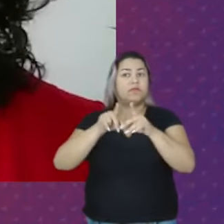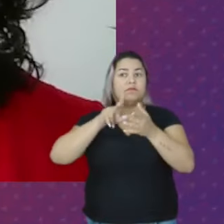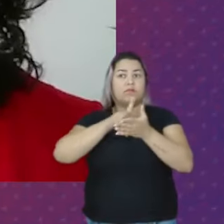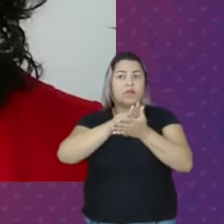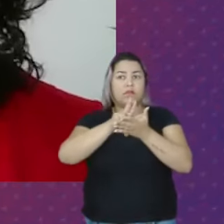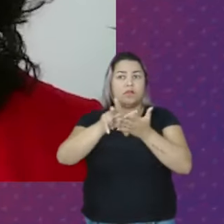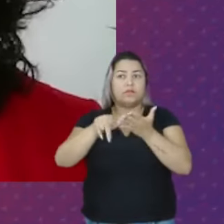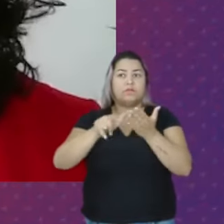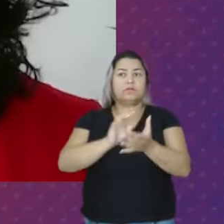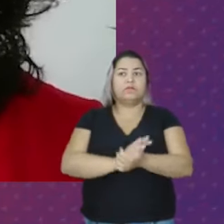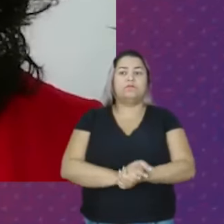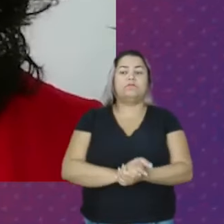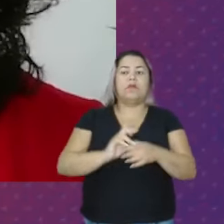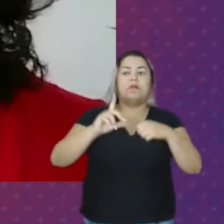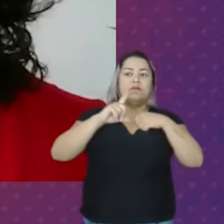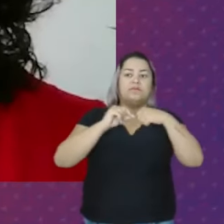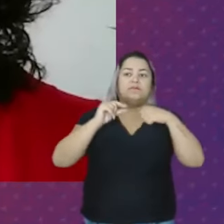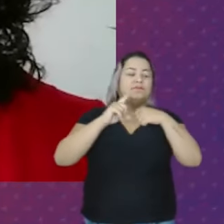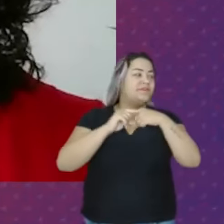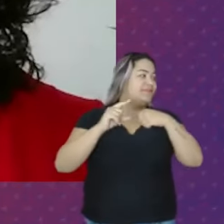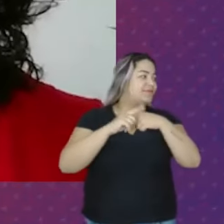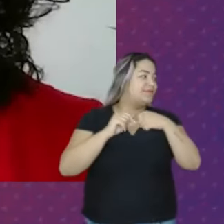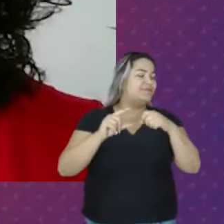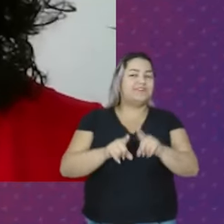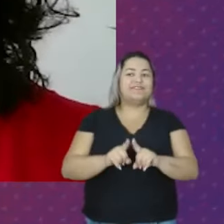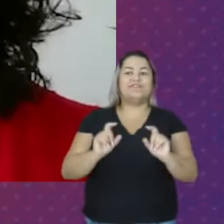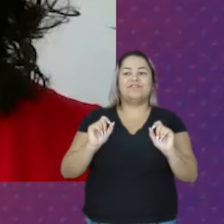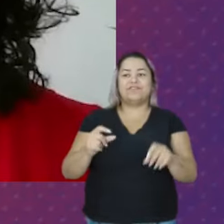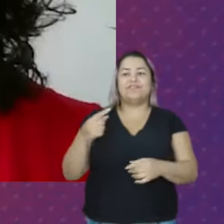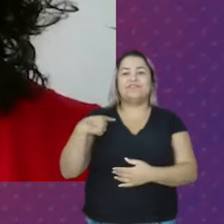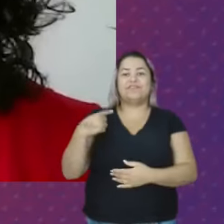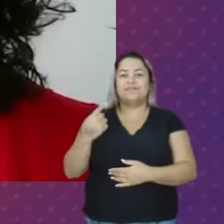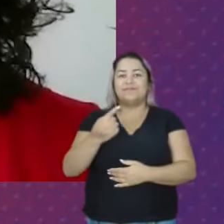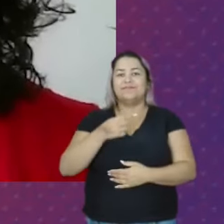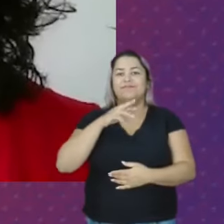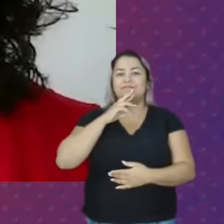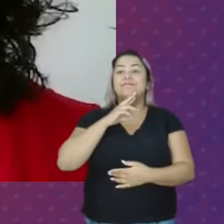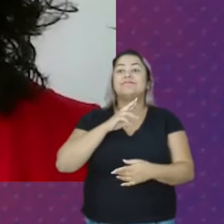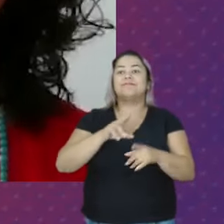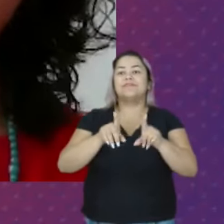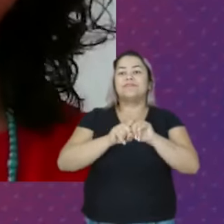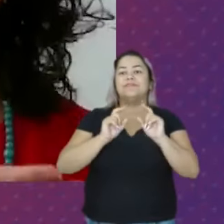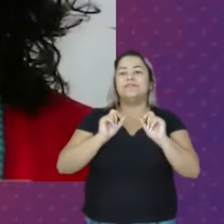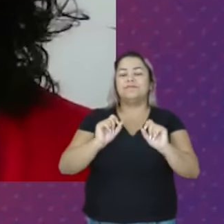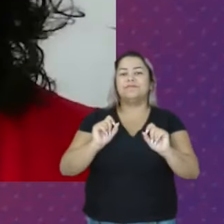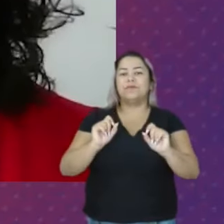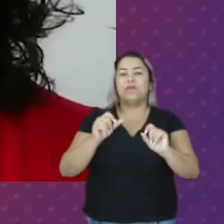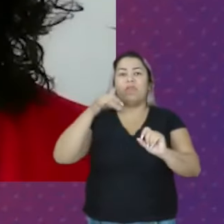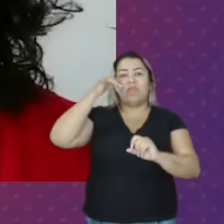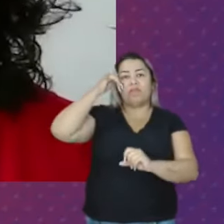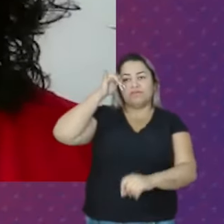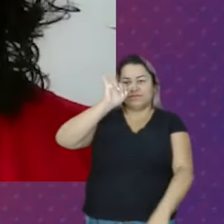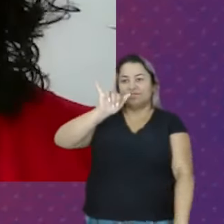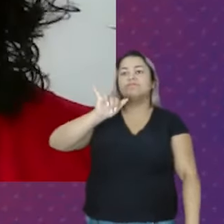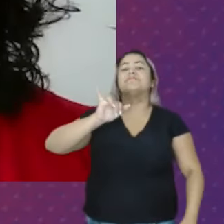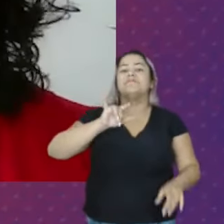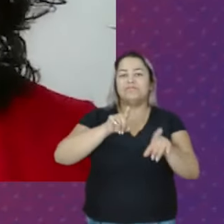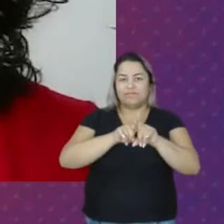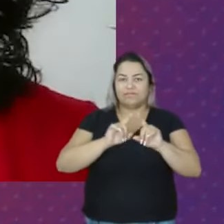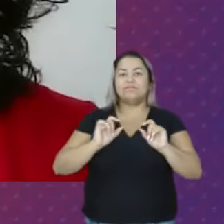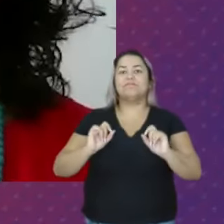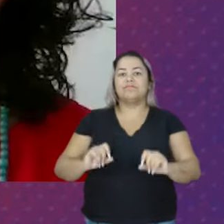vários artigos que se referem a maneiras de evitar a